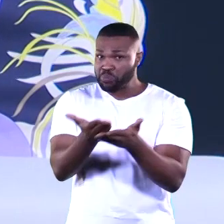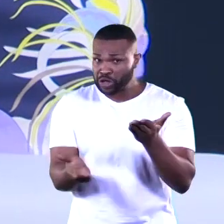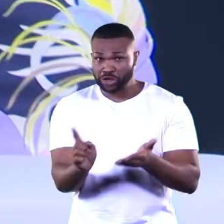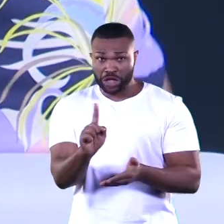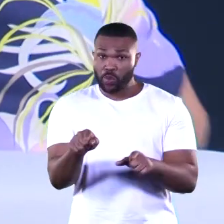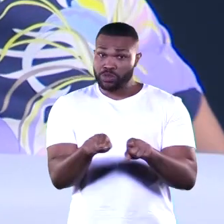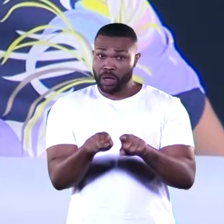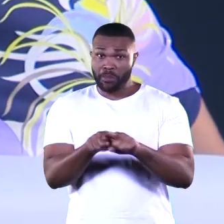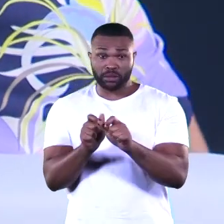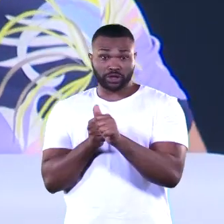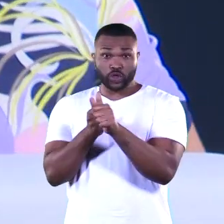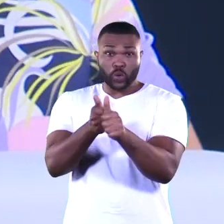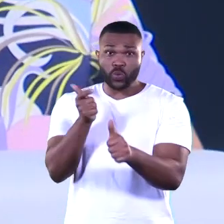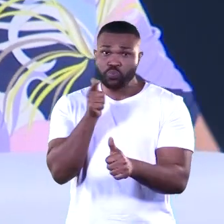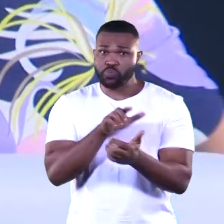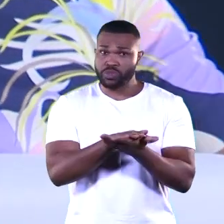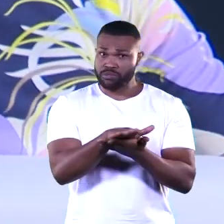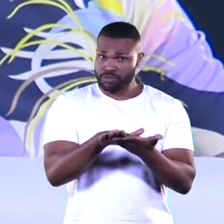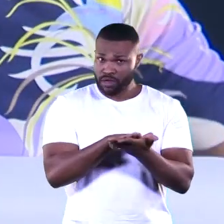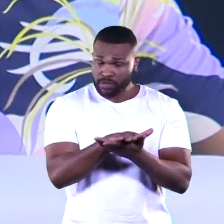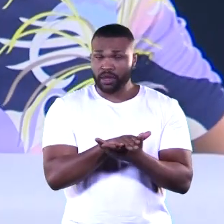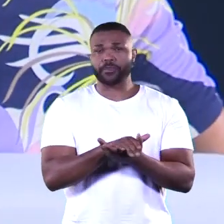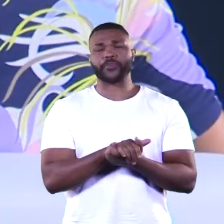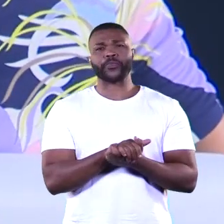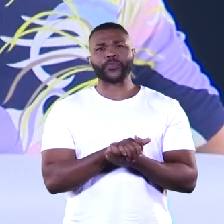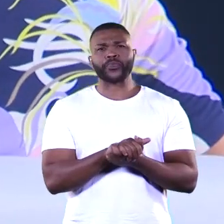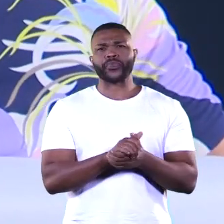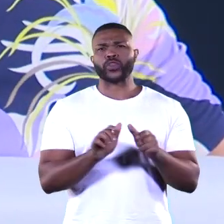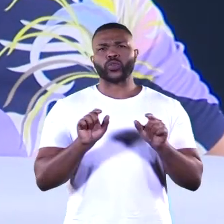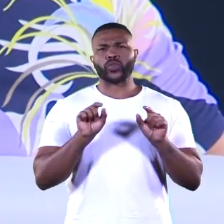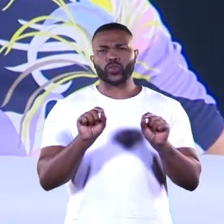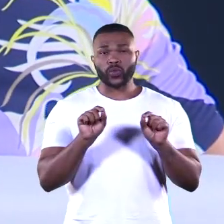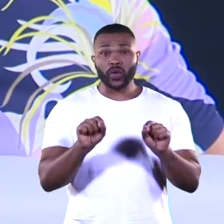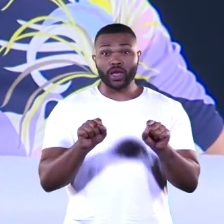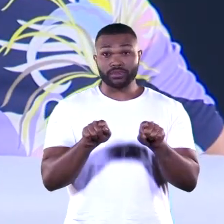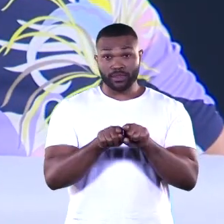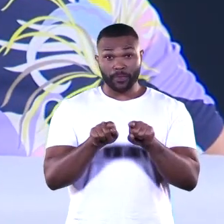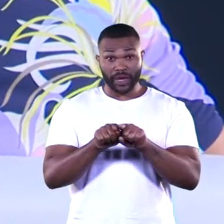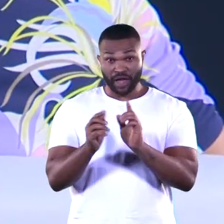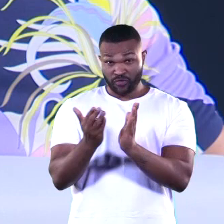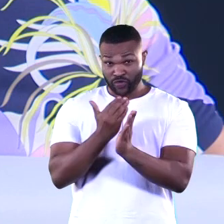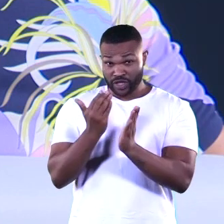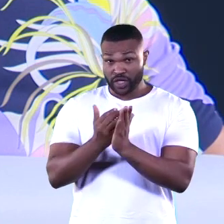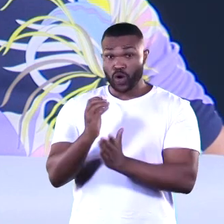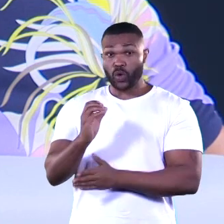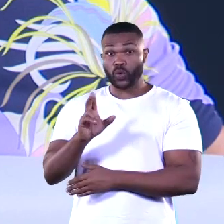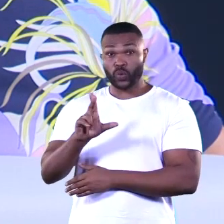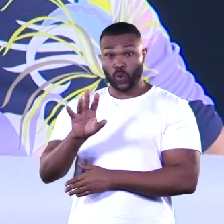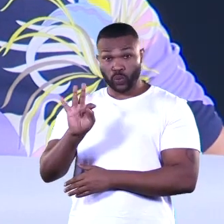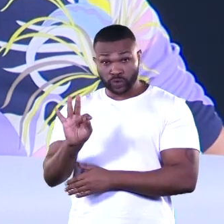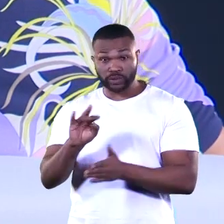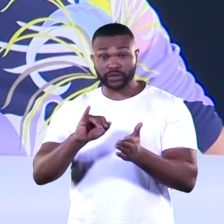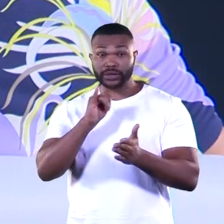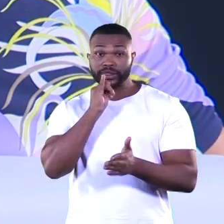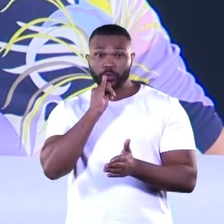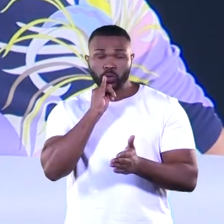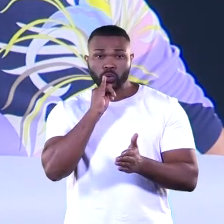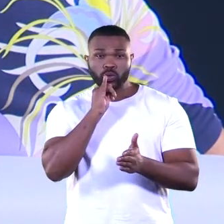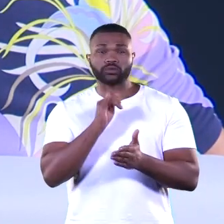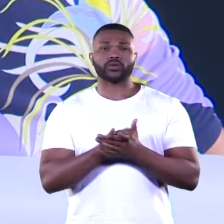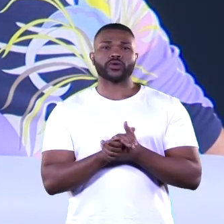eu ia te perguntar se você já tinha sido cancelado. Mas o que eu quero dizer é que o que na Cult fala é que perder seguidores não é uma coisa, mas